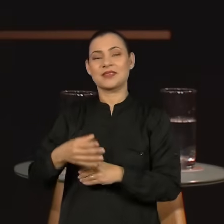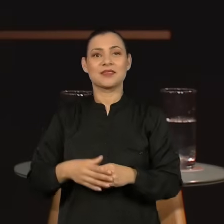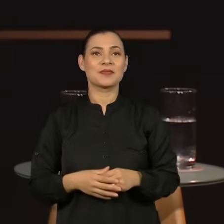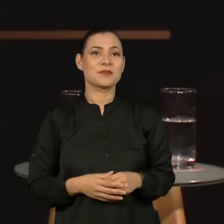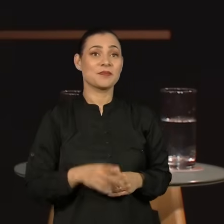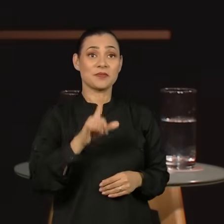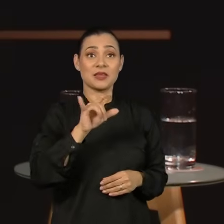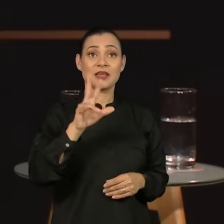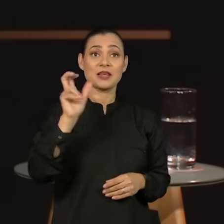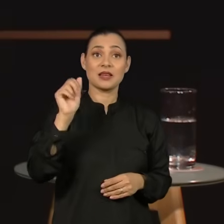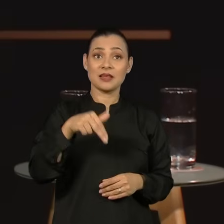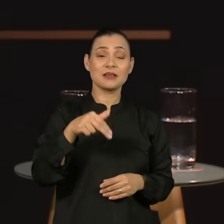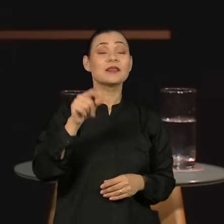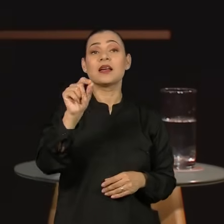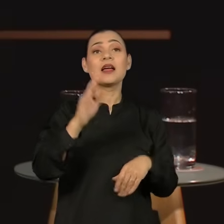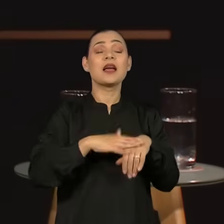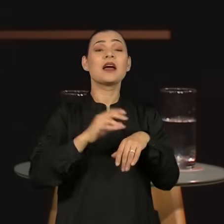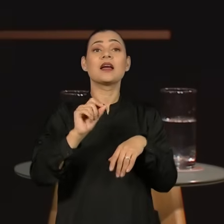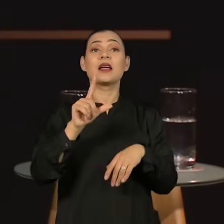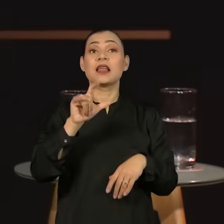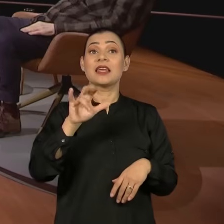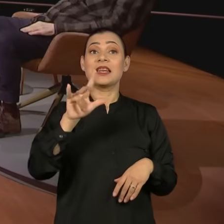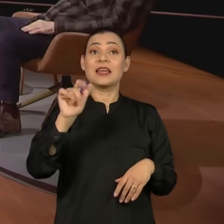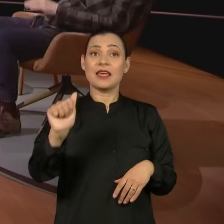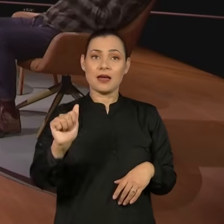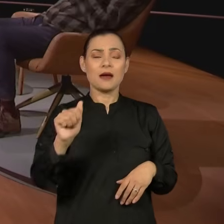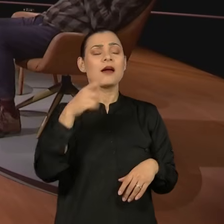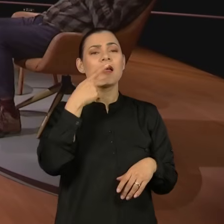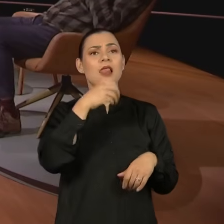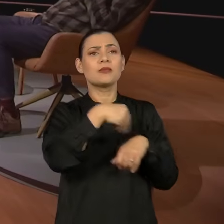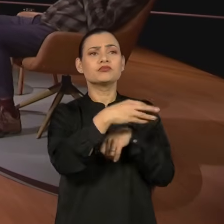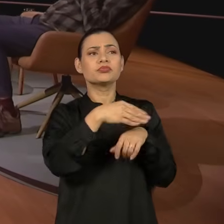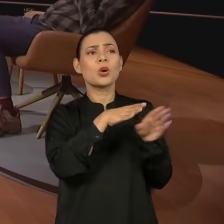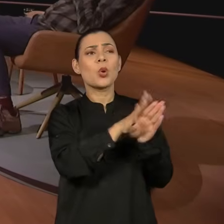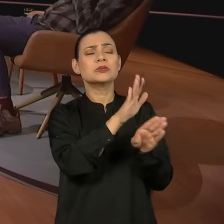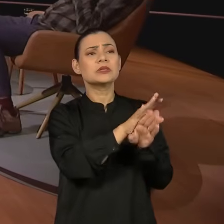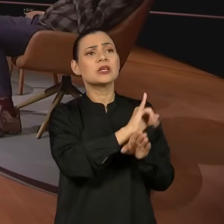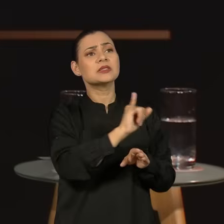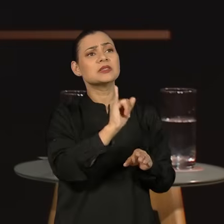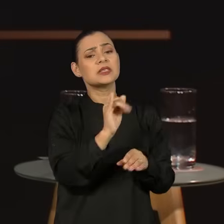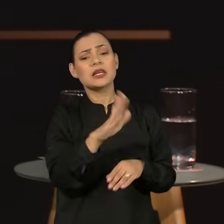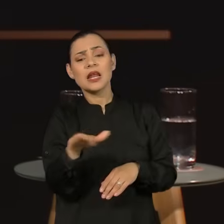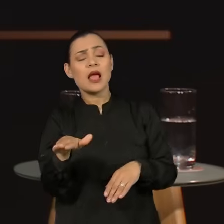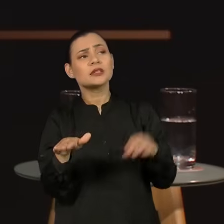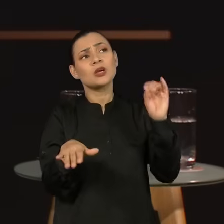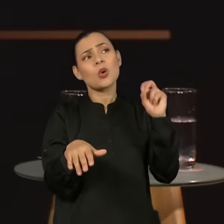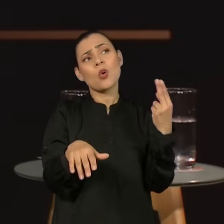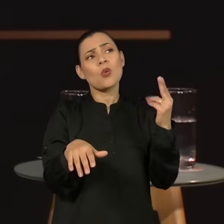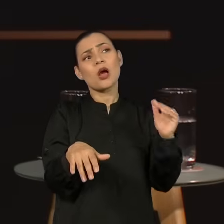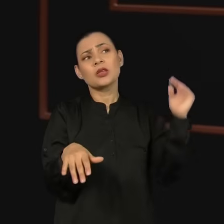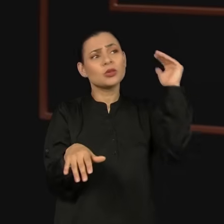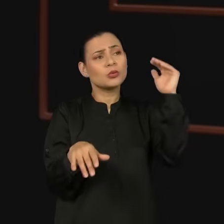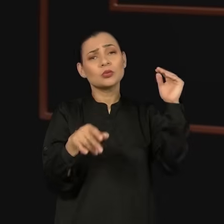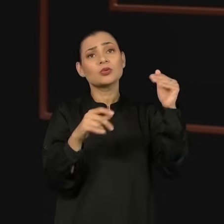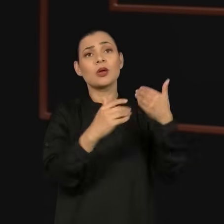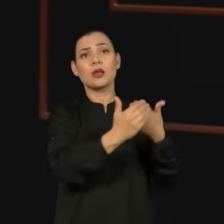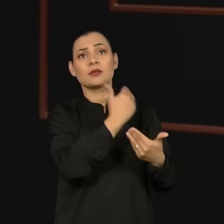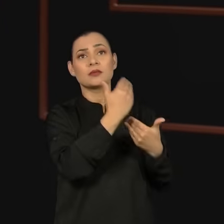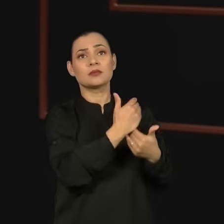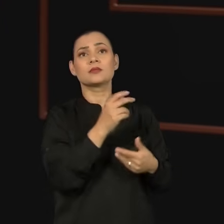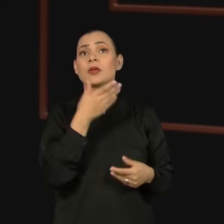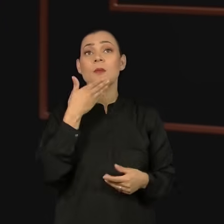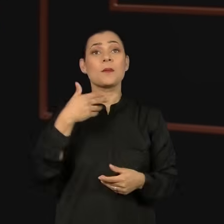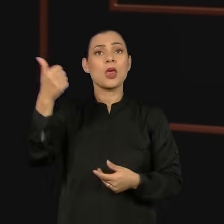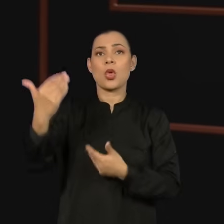te deu um conselho, um certo momento que você queria escrever, estava em dúvida se escrevia para adultos ou para crianças, tal. Foi o melhor conselho que eu recebi